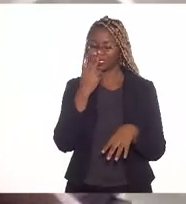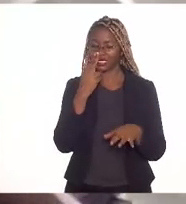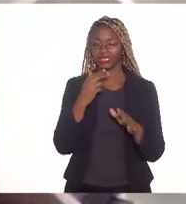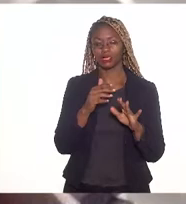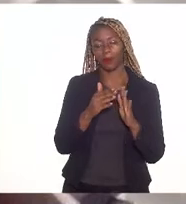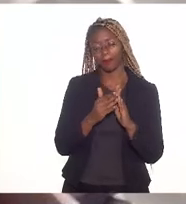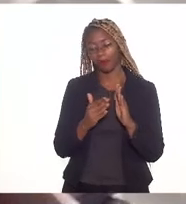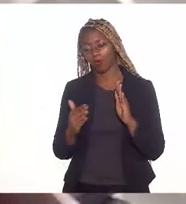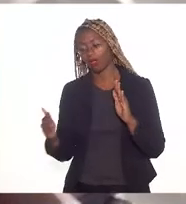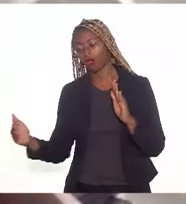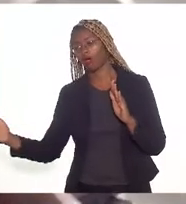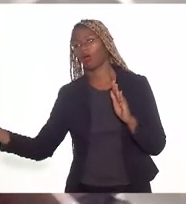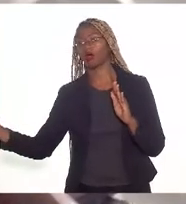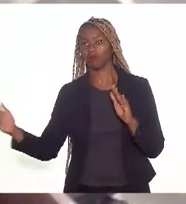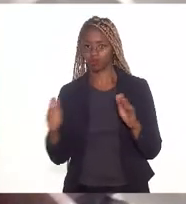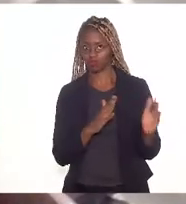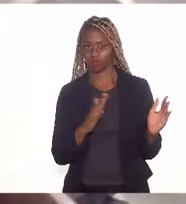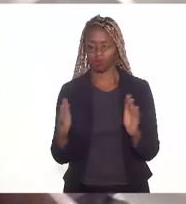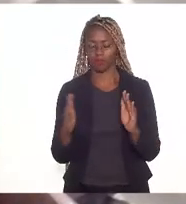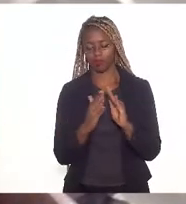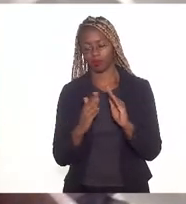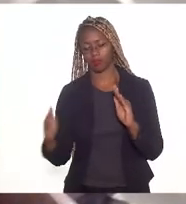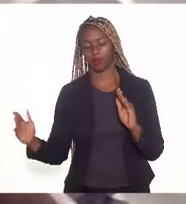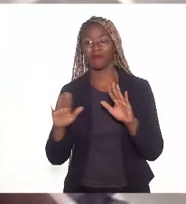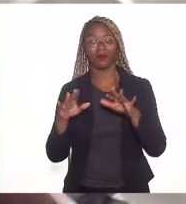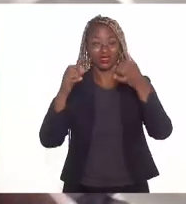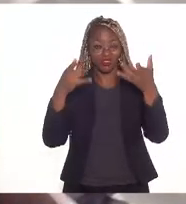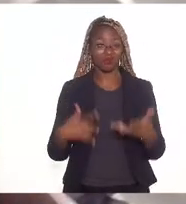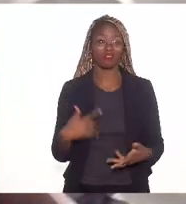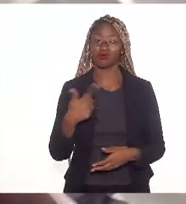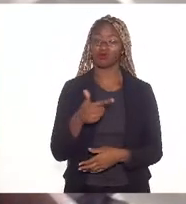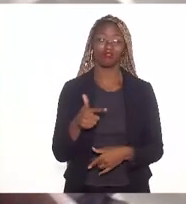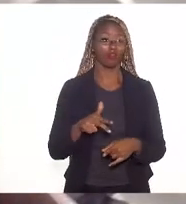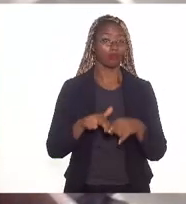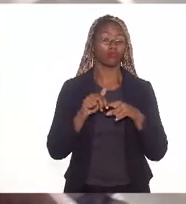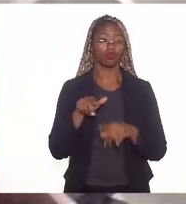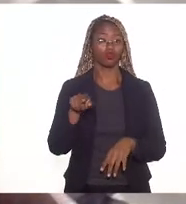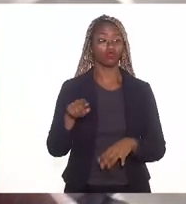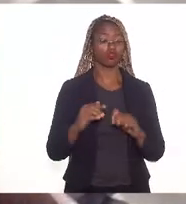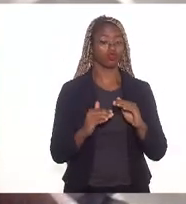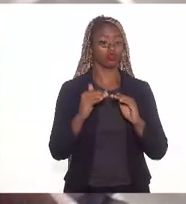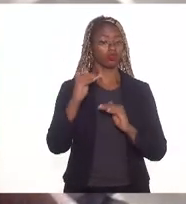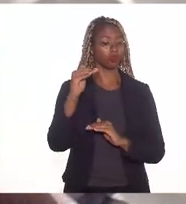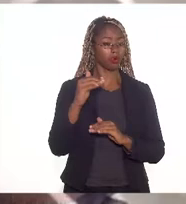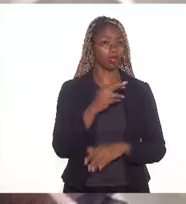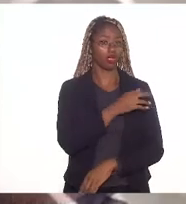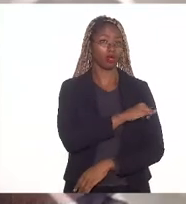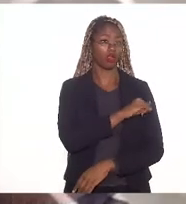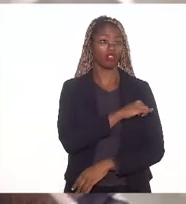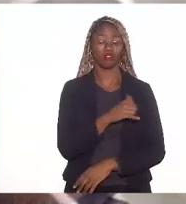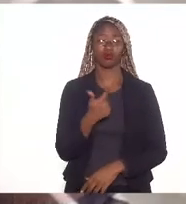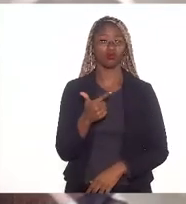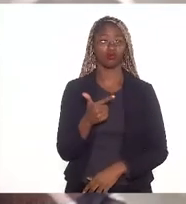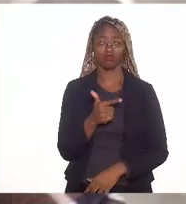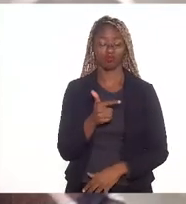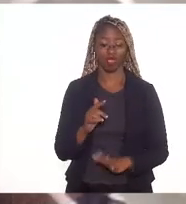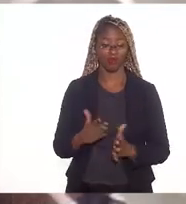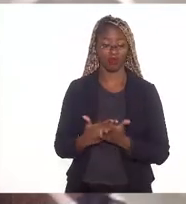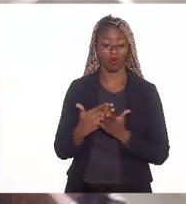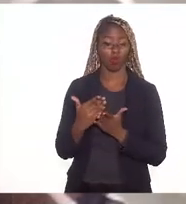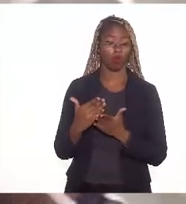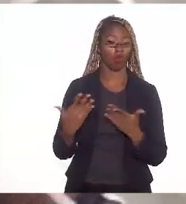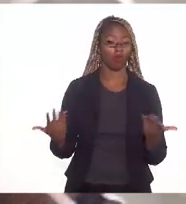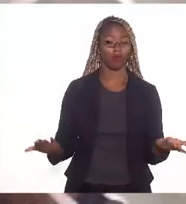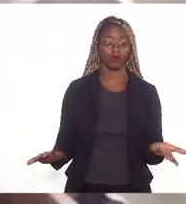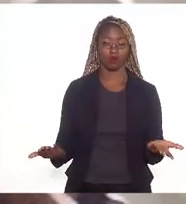prazo sem nenhum esclarecimento do motivo pelo qual ainda o Supera Rio não foi efetivamente implantado. Eu quero